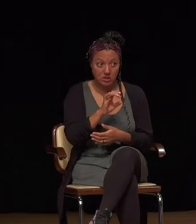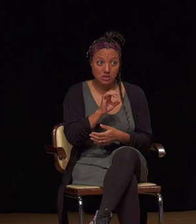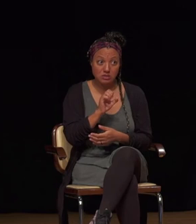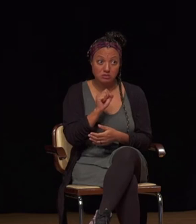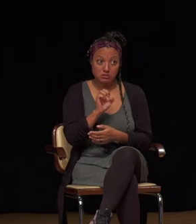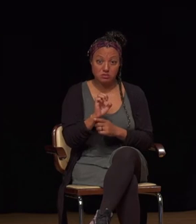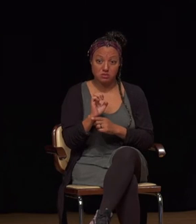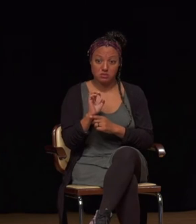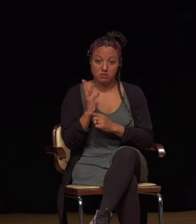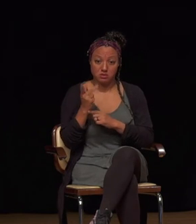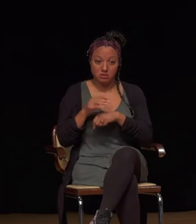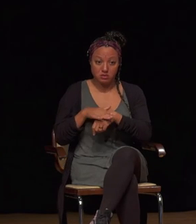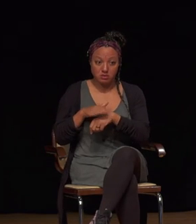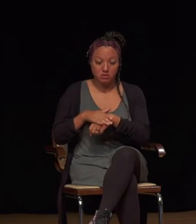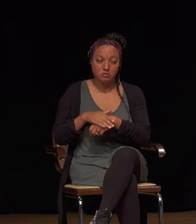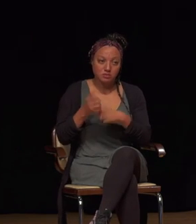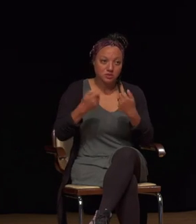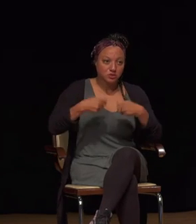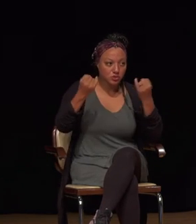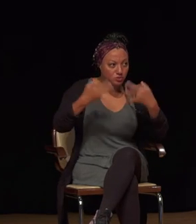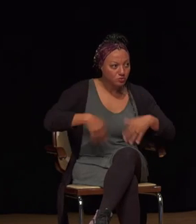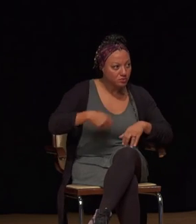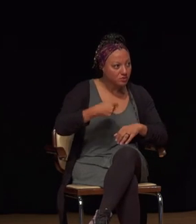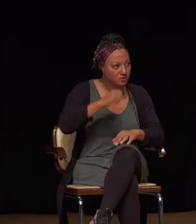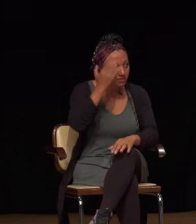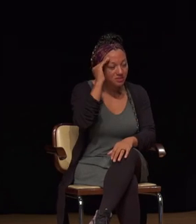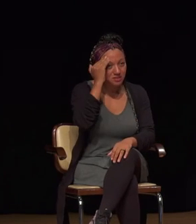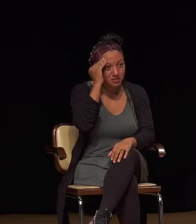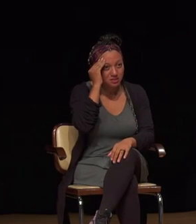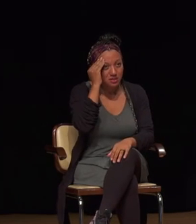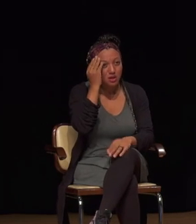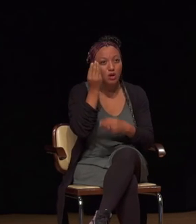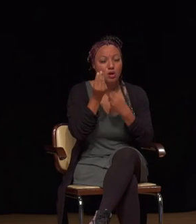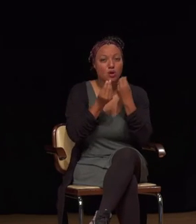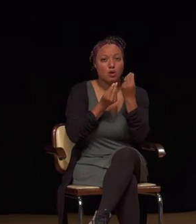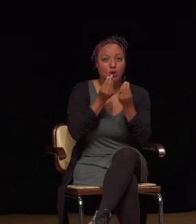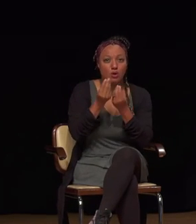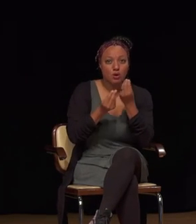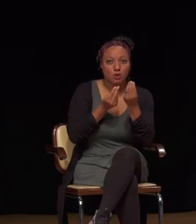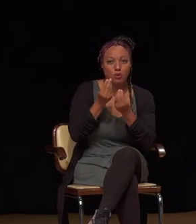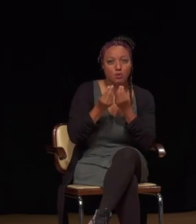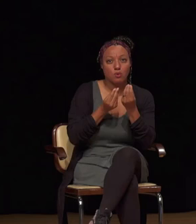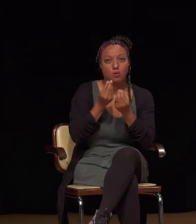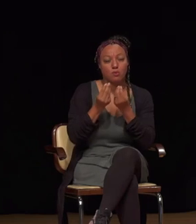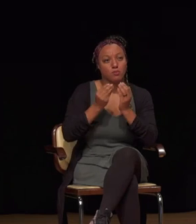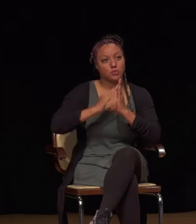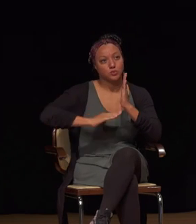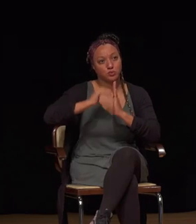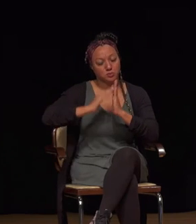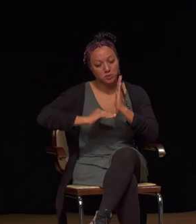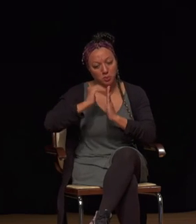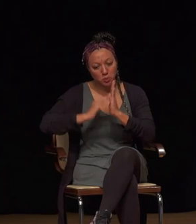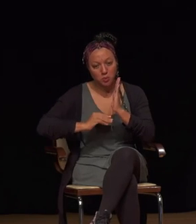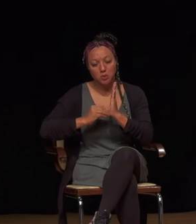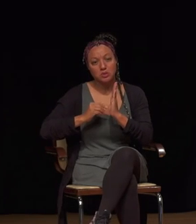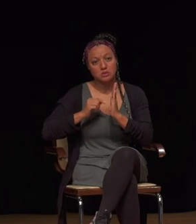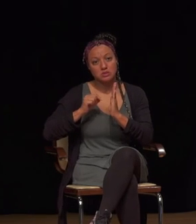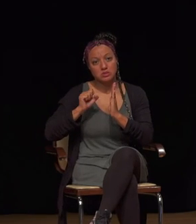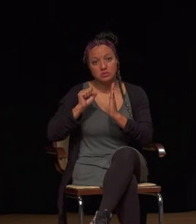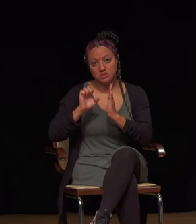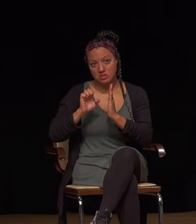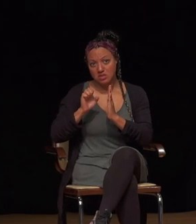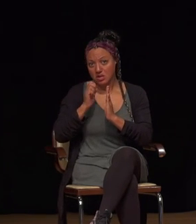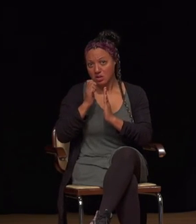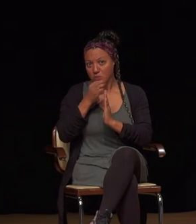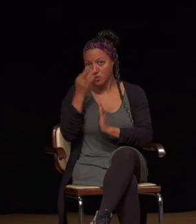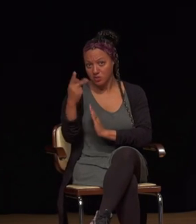pintores é preciso de novo entender Qual é a encomenda Qual é a lógica desses pintores para saber se para eles importar